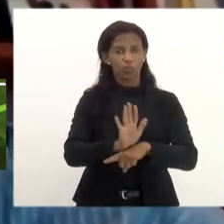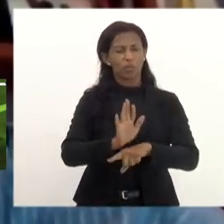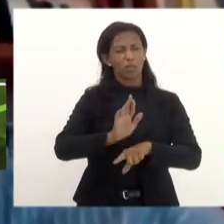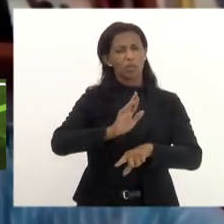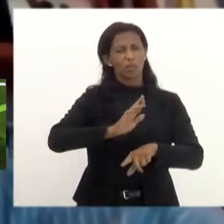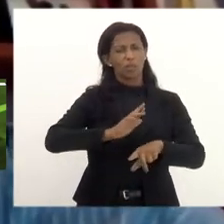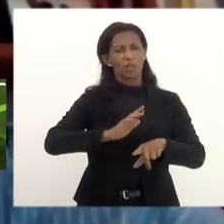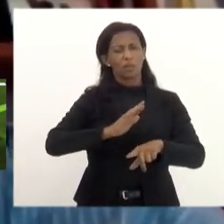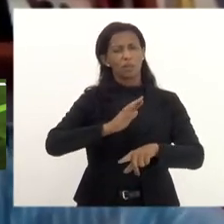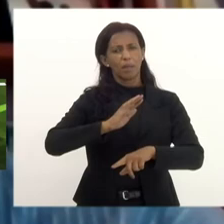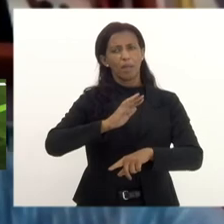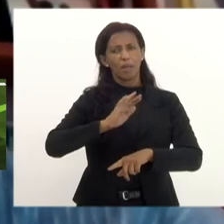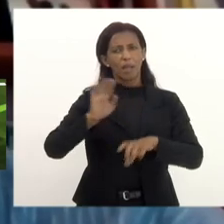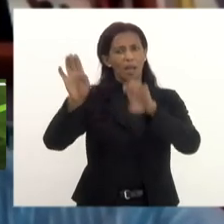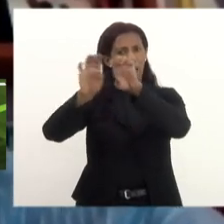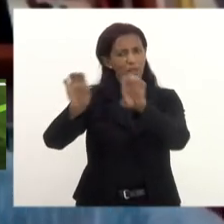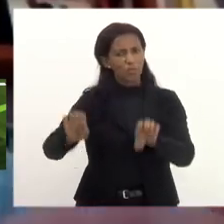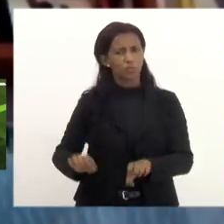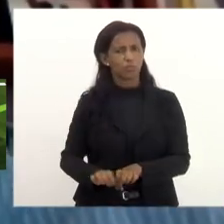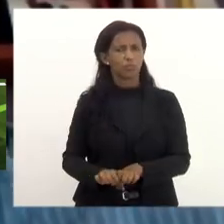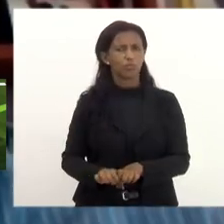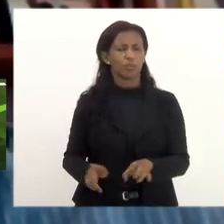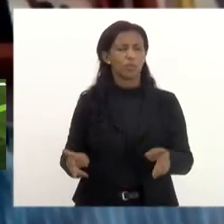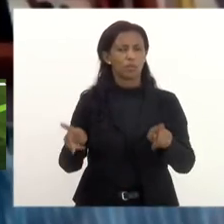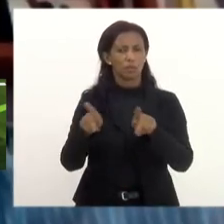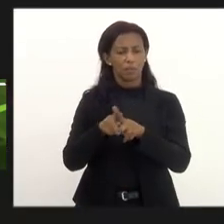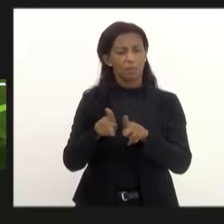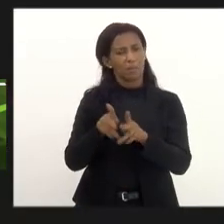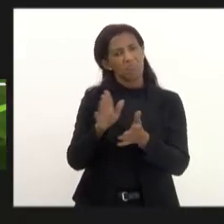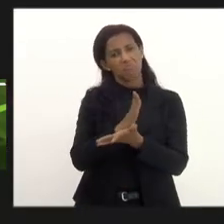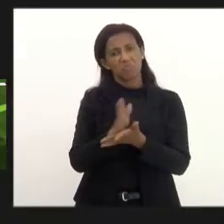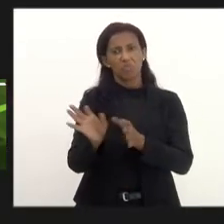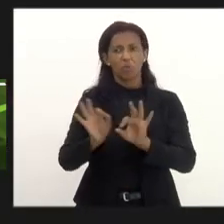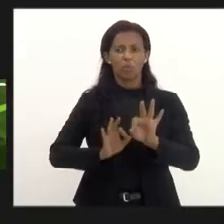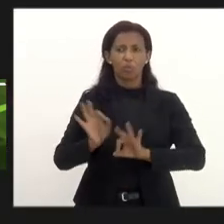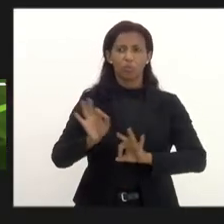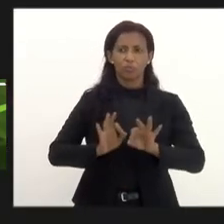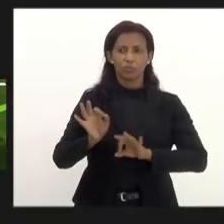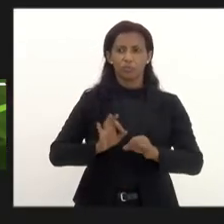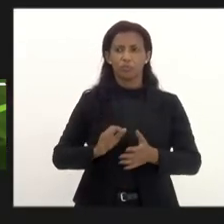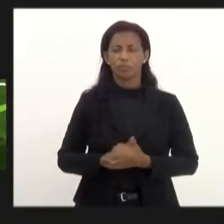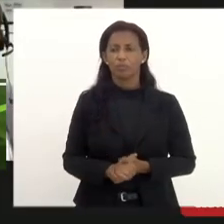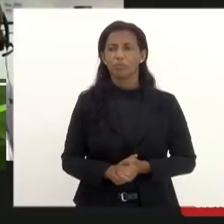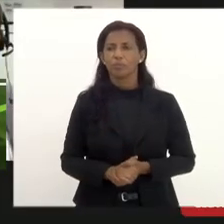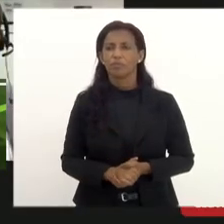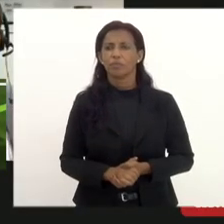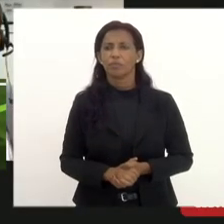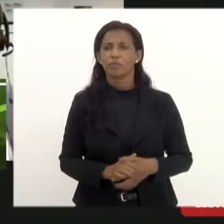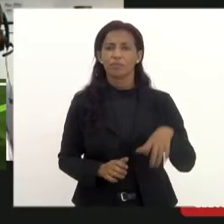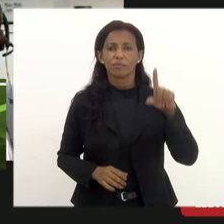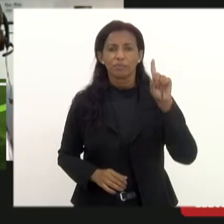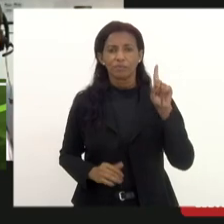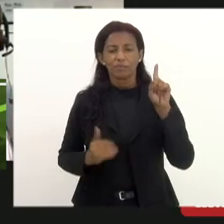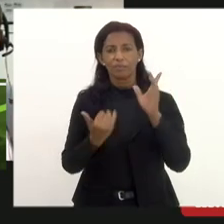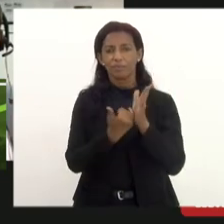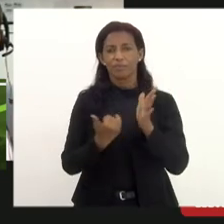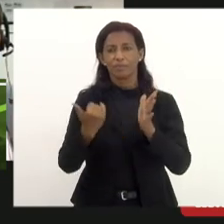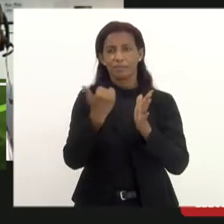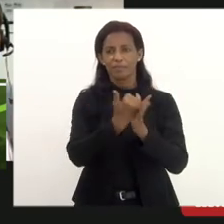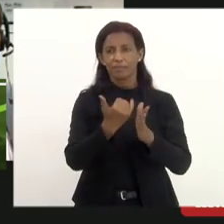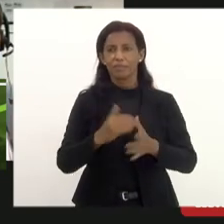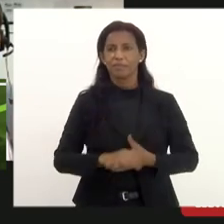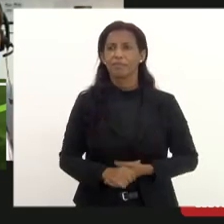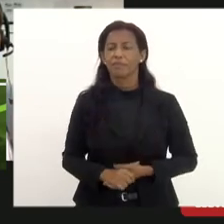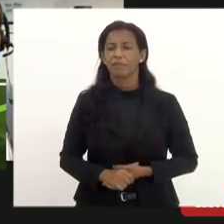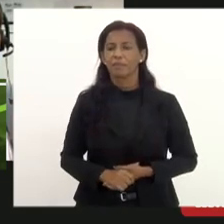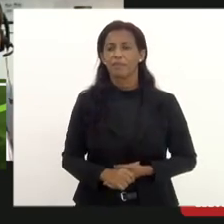diversificação da estrutura produtiva fluminense de alguma forma. Obrigada, doutor Mauro. Posso acrescentar uma palavrinha rapidinha, deputada?